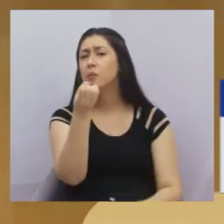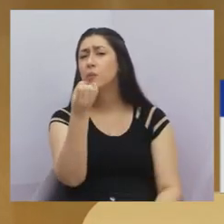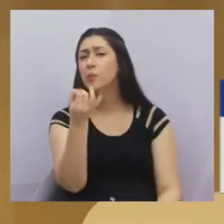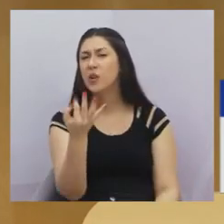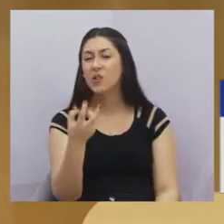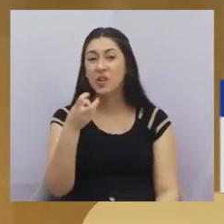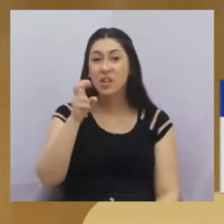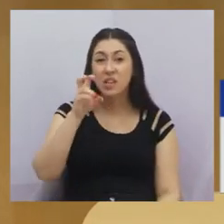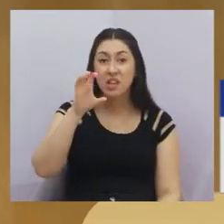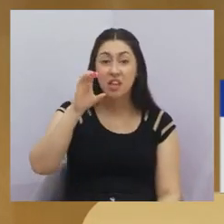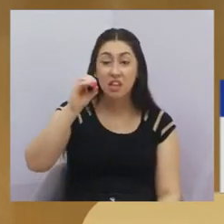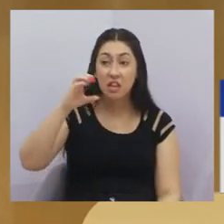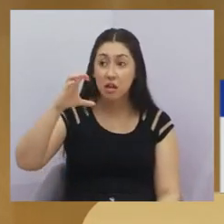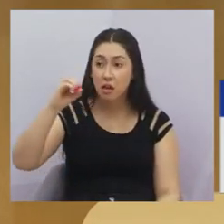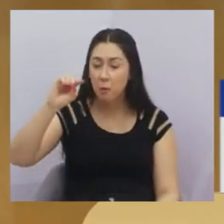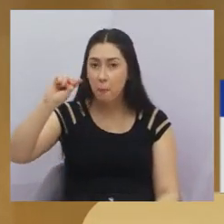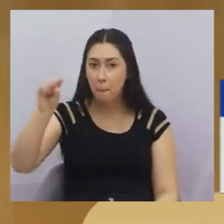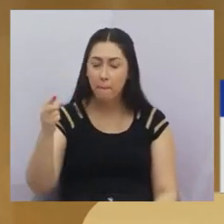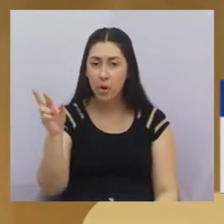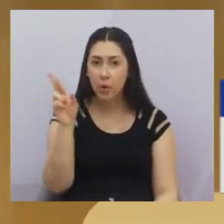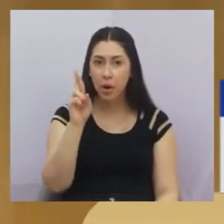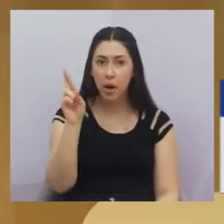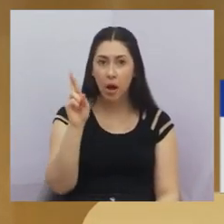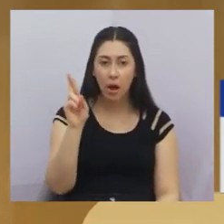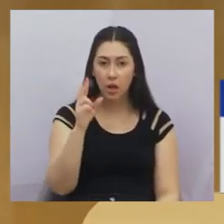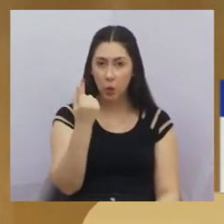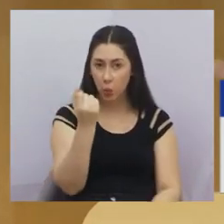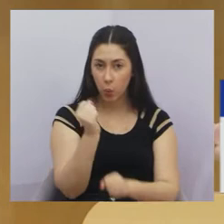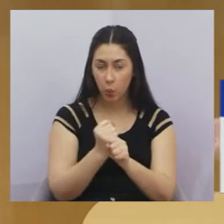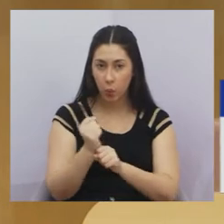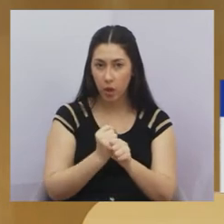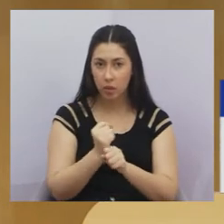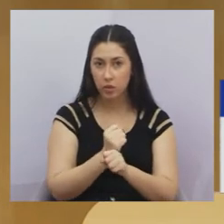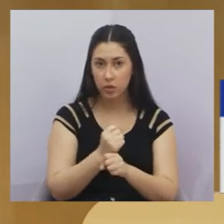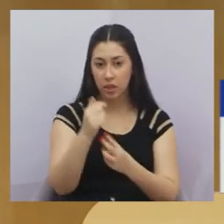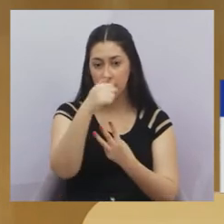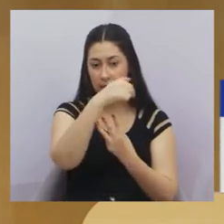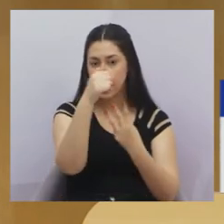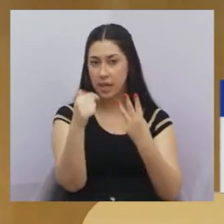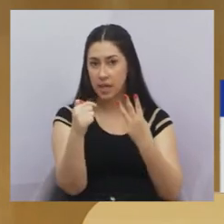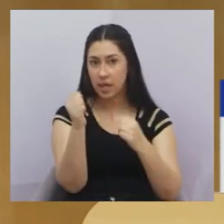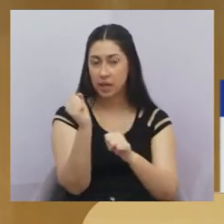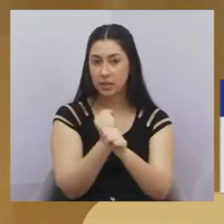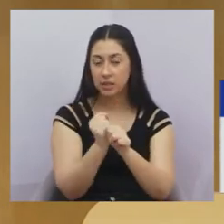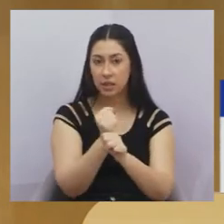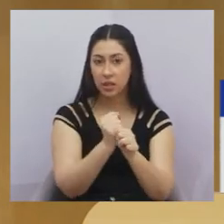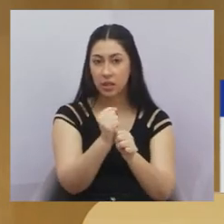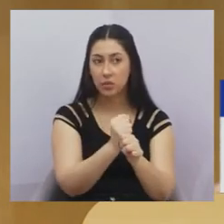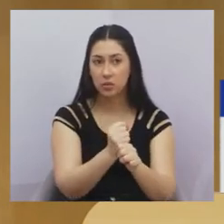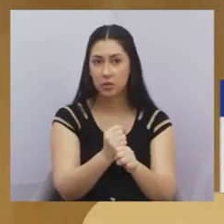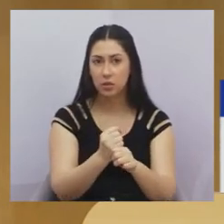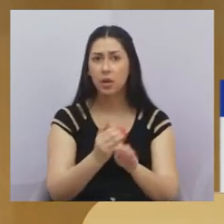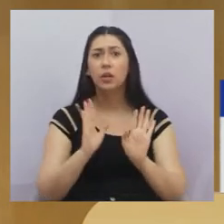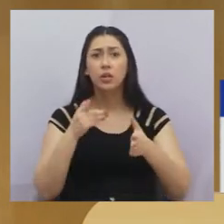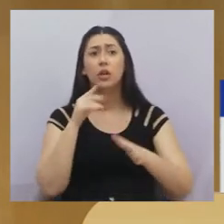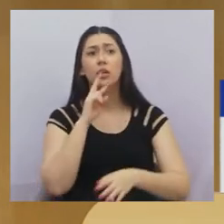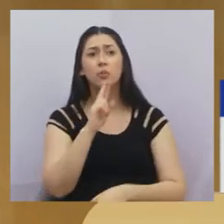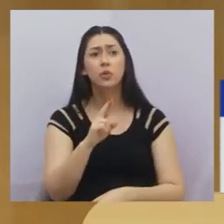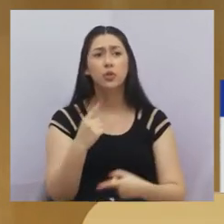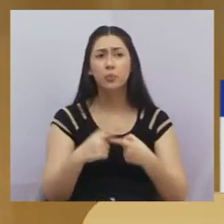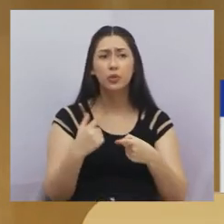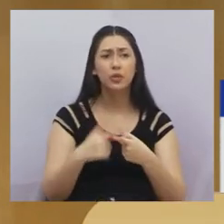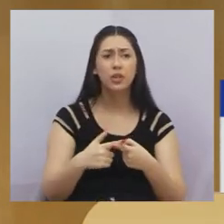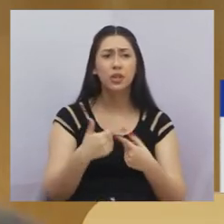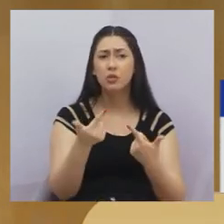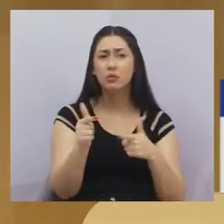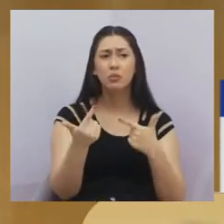de R$500 mil por ano, nos 3 anos dessa secretaria? E aí respondo a sua pergunta, por que não tem servidor